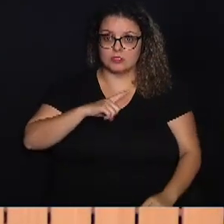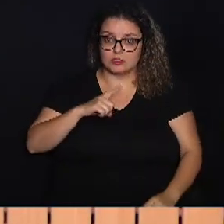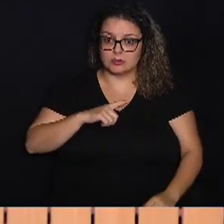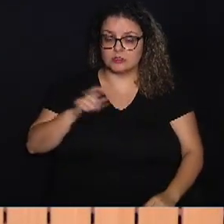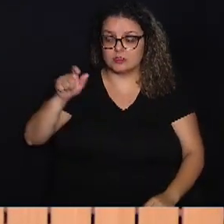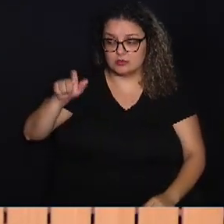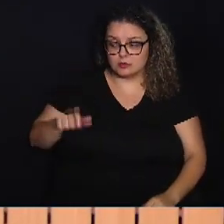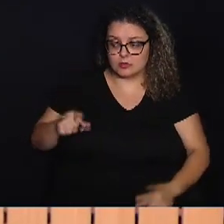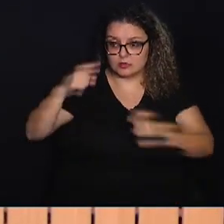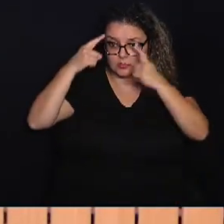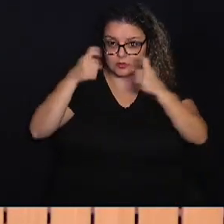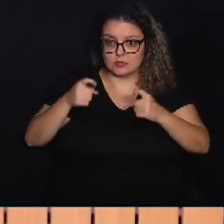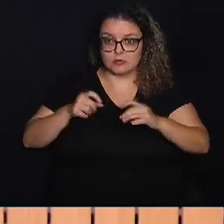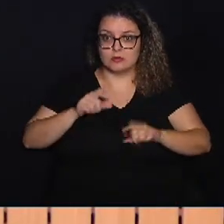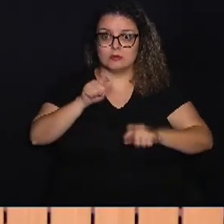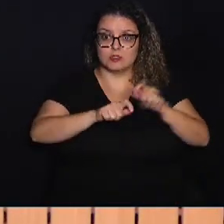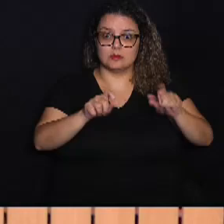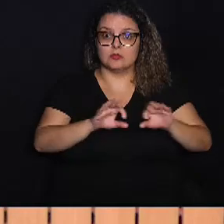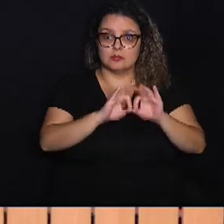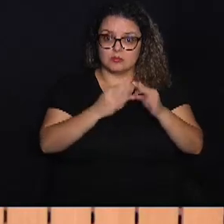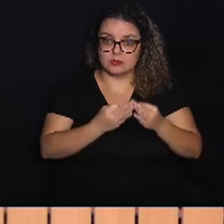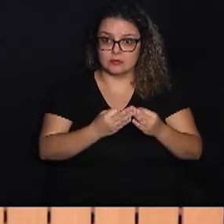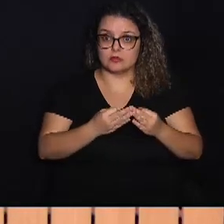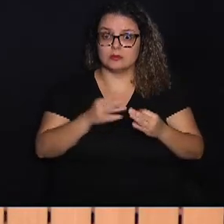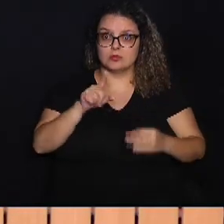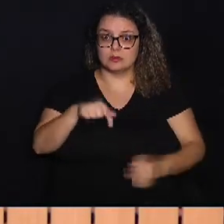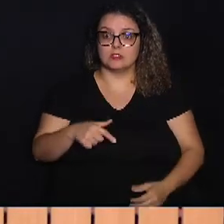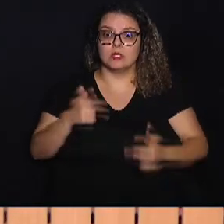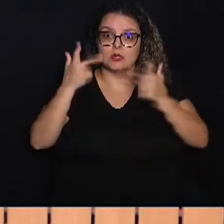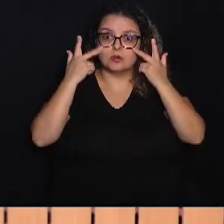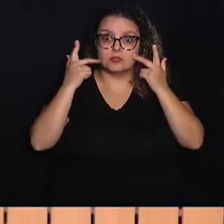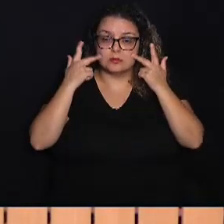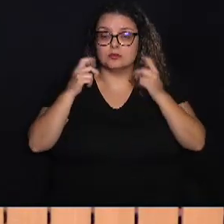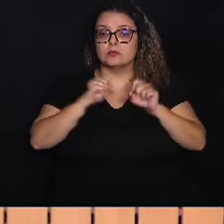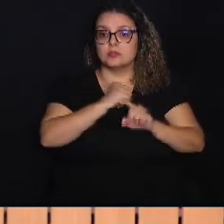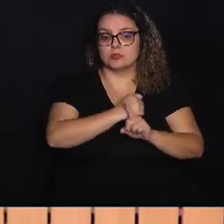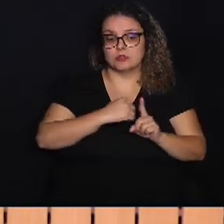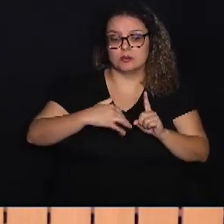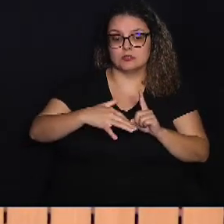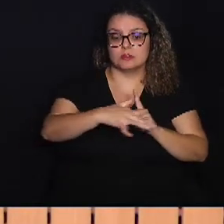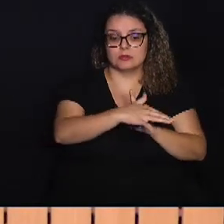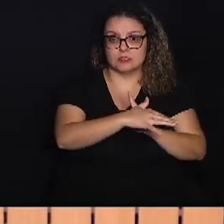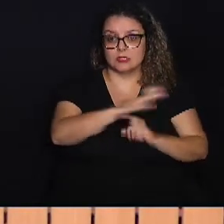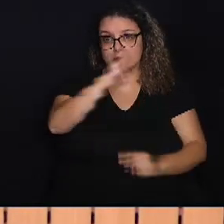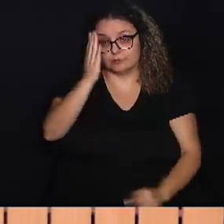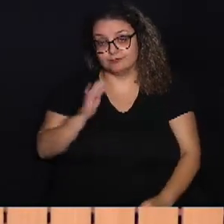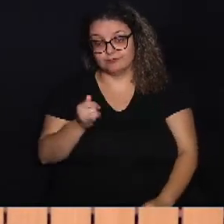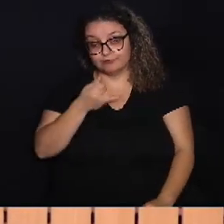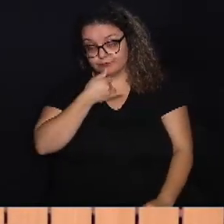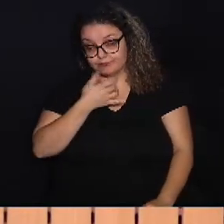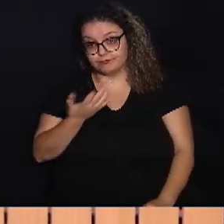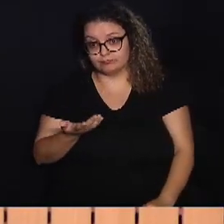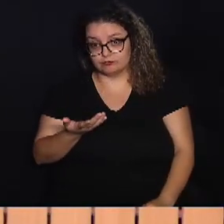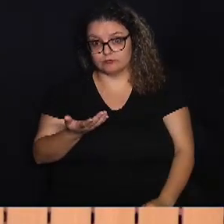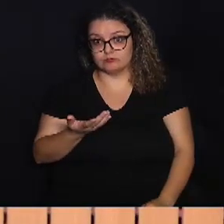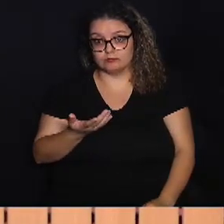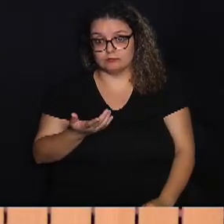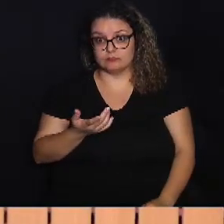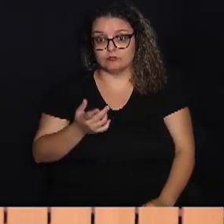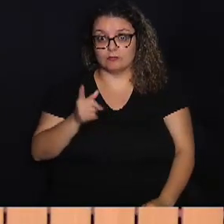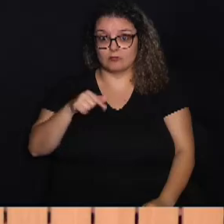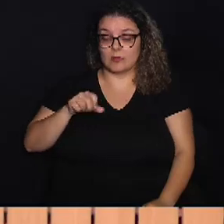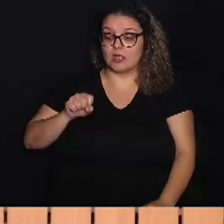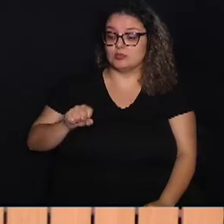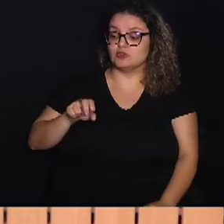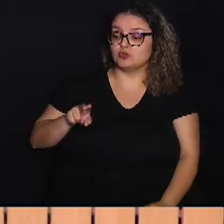violência pessoas da família o que é a coisa mais comum na sociedade brasileira infelizmente é muito